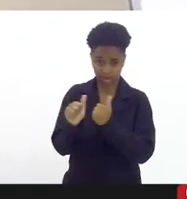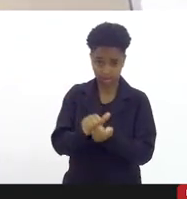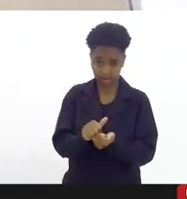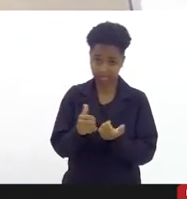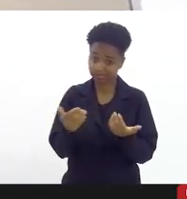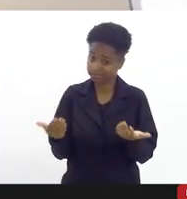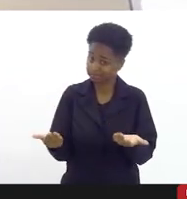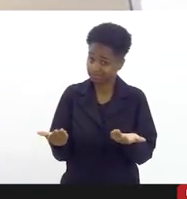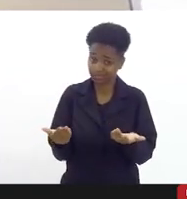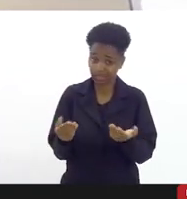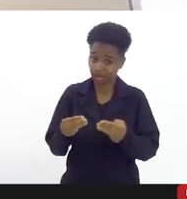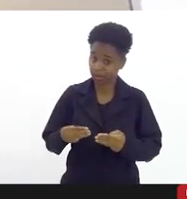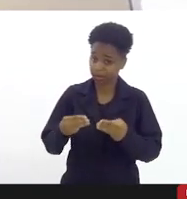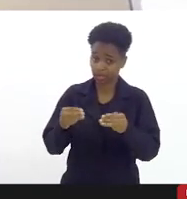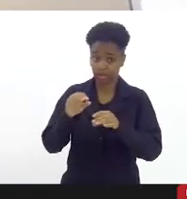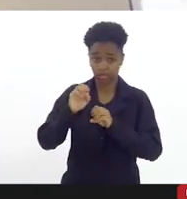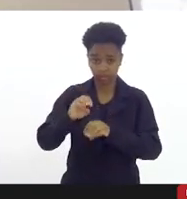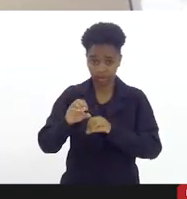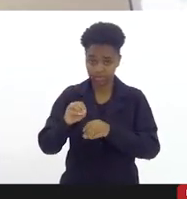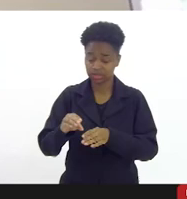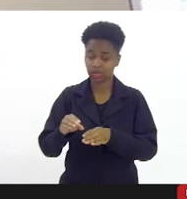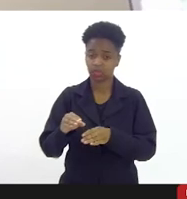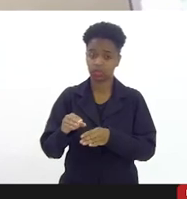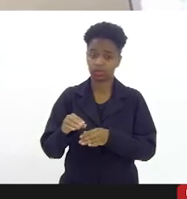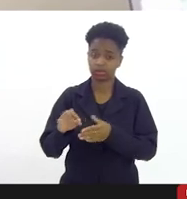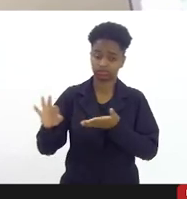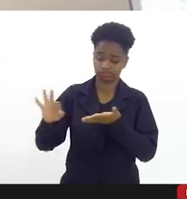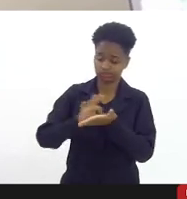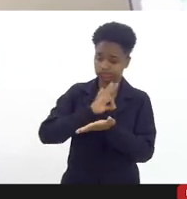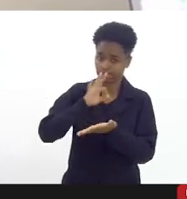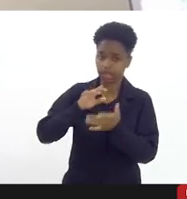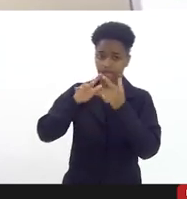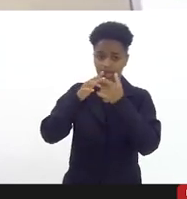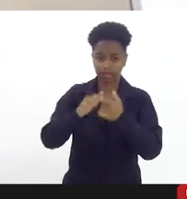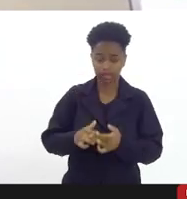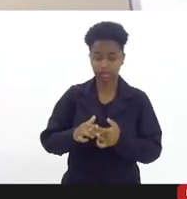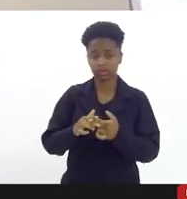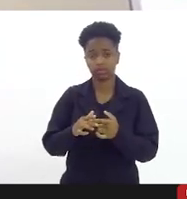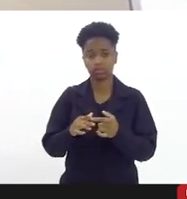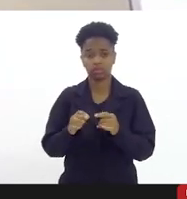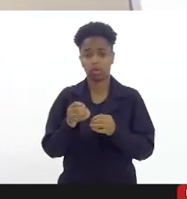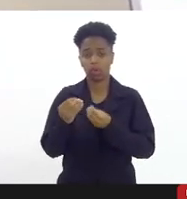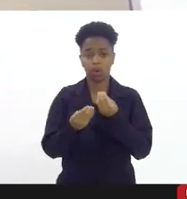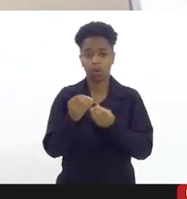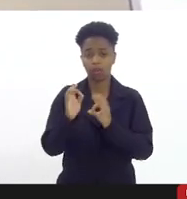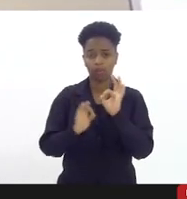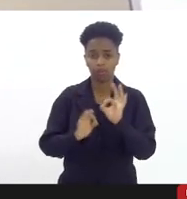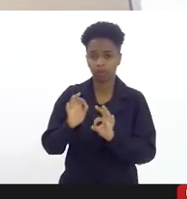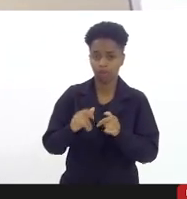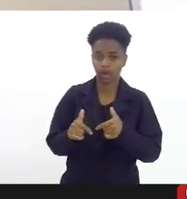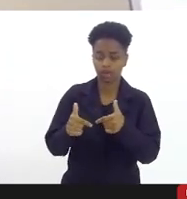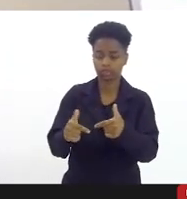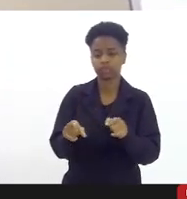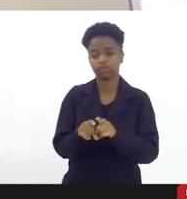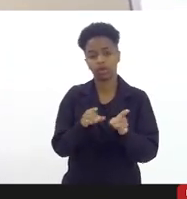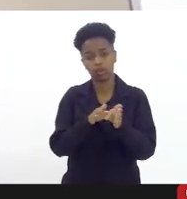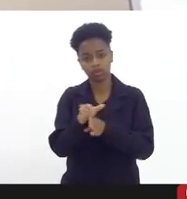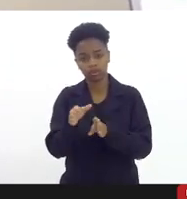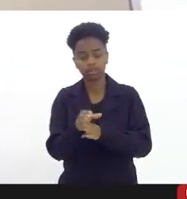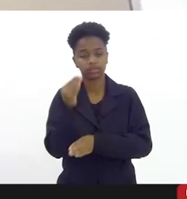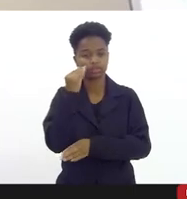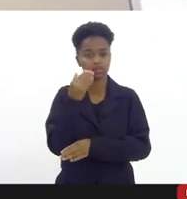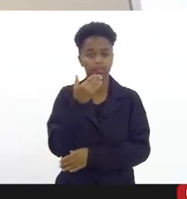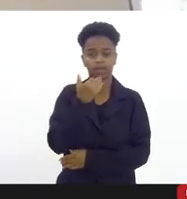o Ministério da Educação vem e assina termo de ajuste de Conduta né para orientar e para melhorar